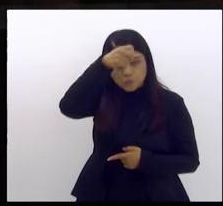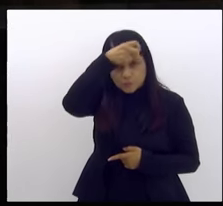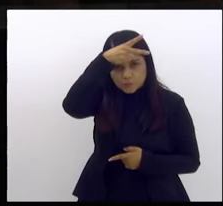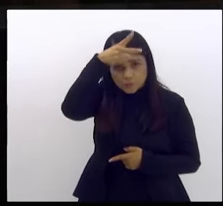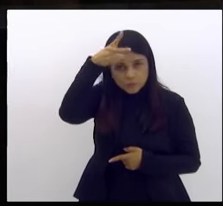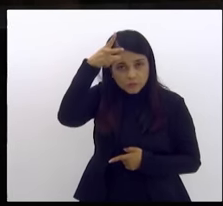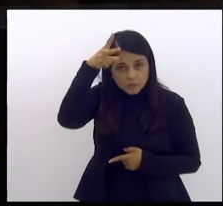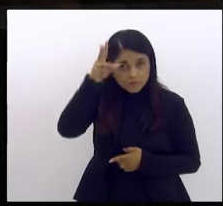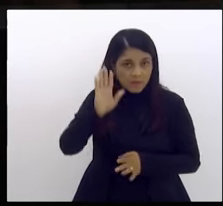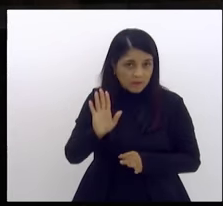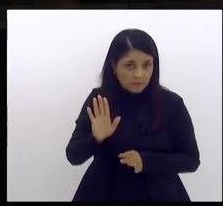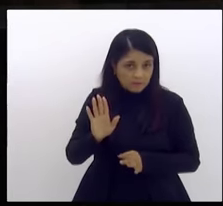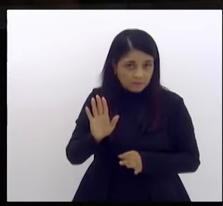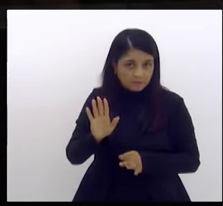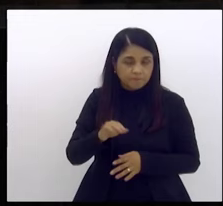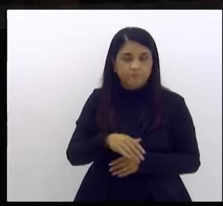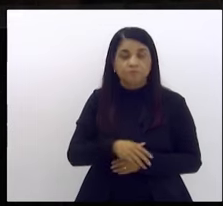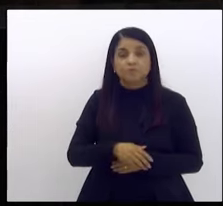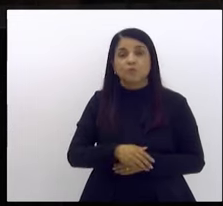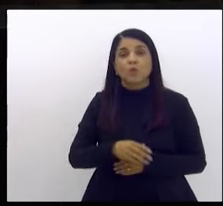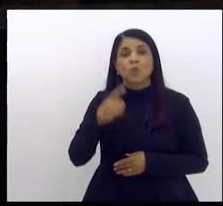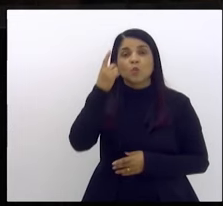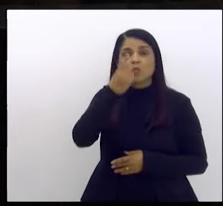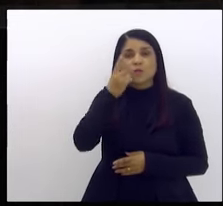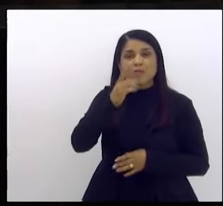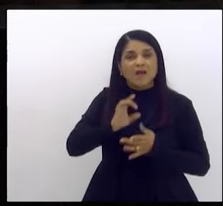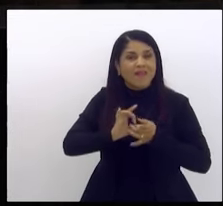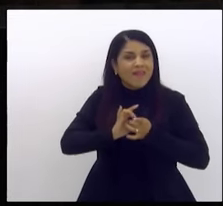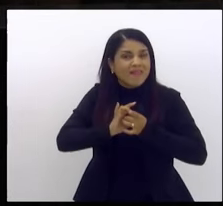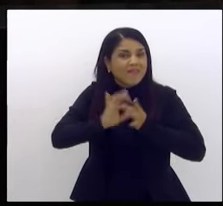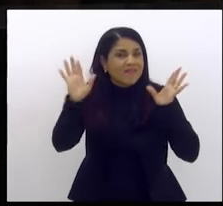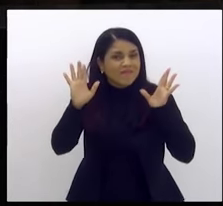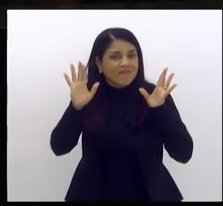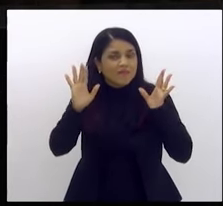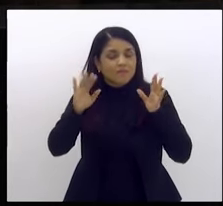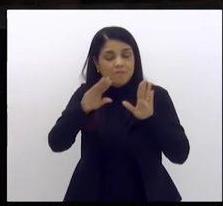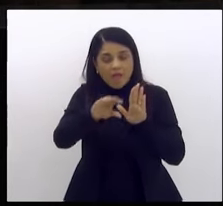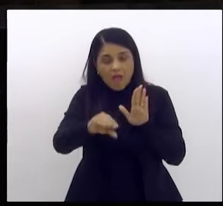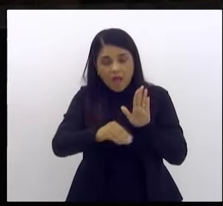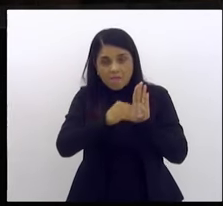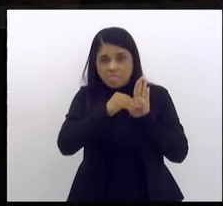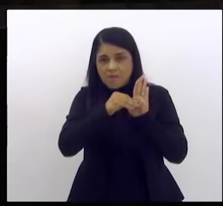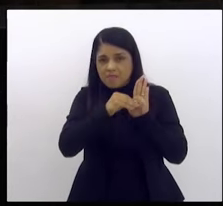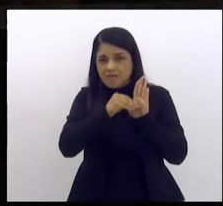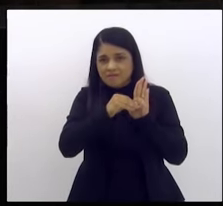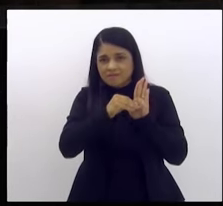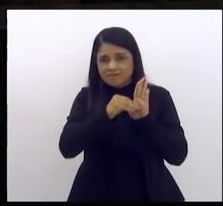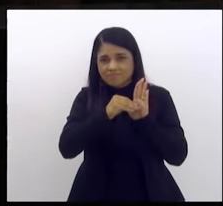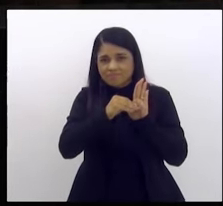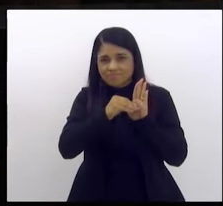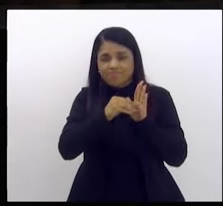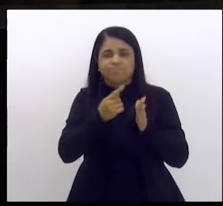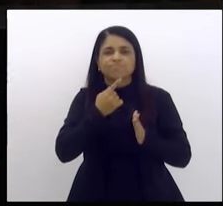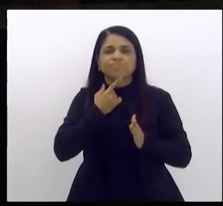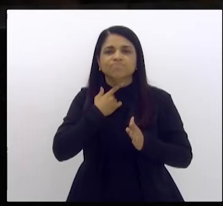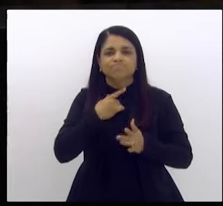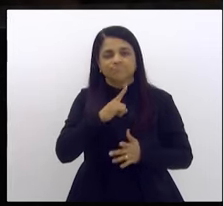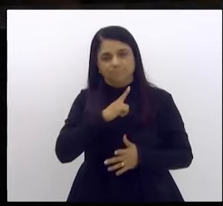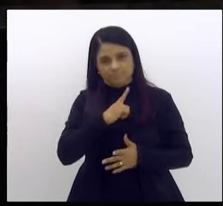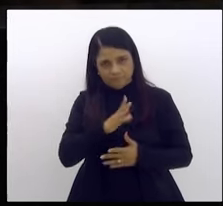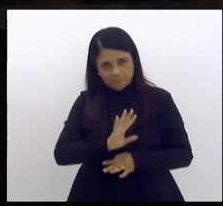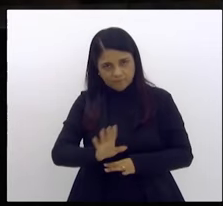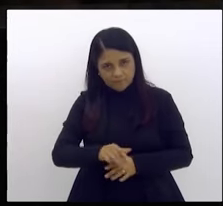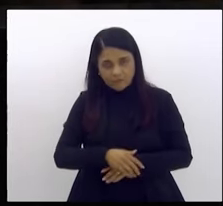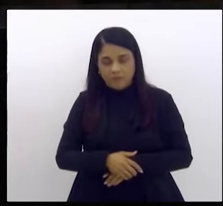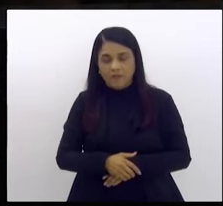municipais. Então, o deputado é livre para fazer a emenda que desejar.